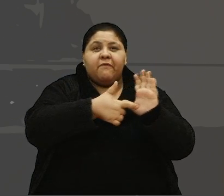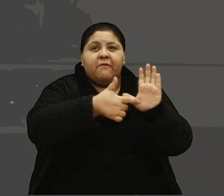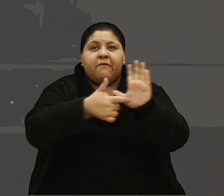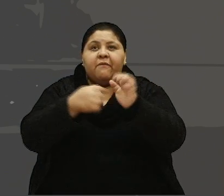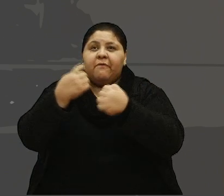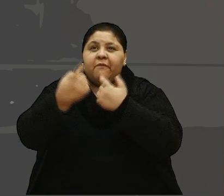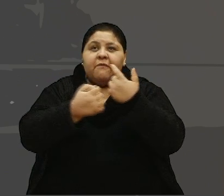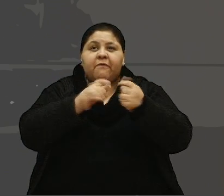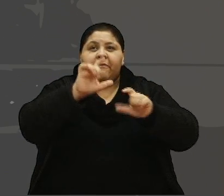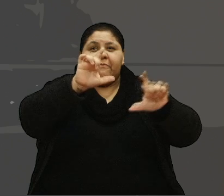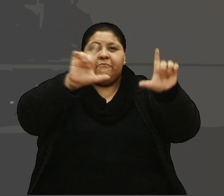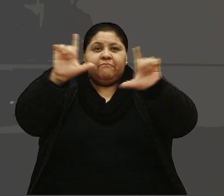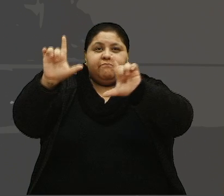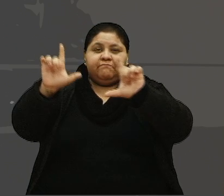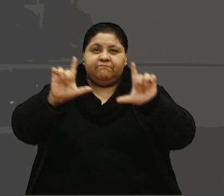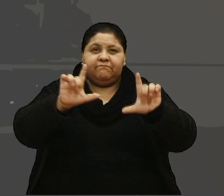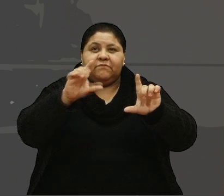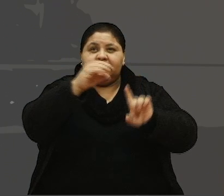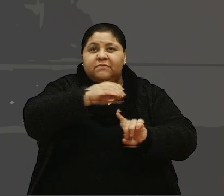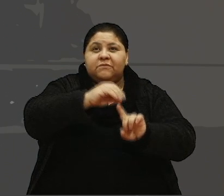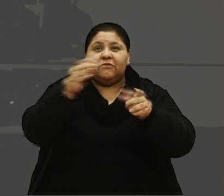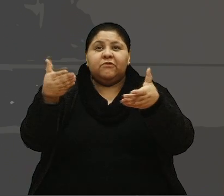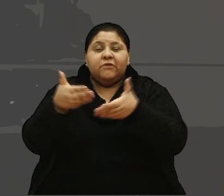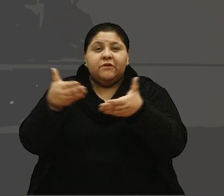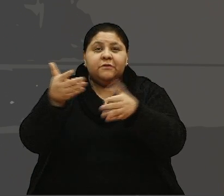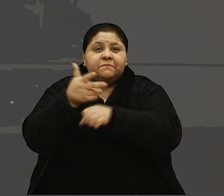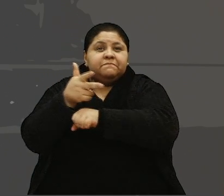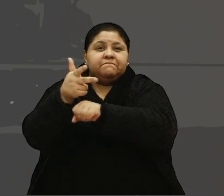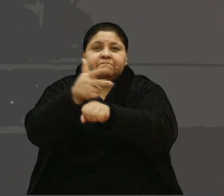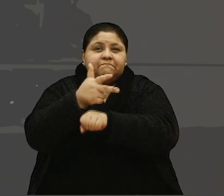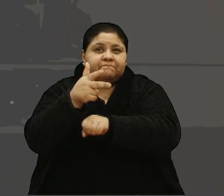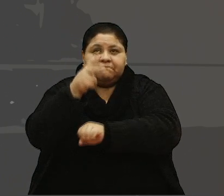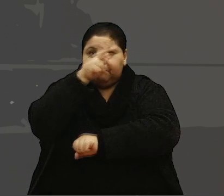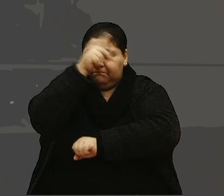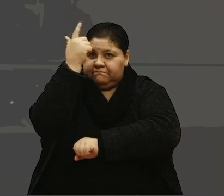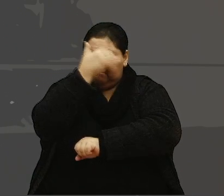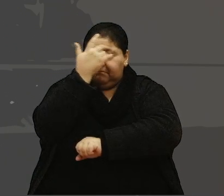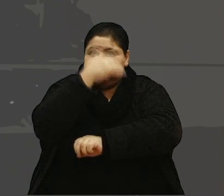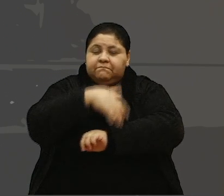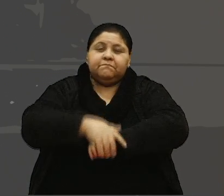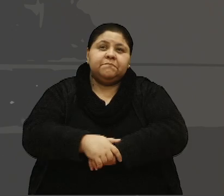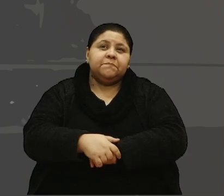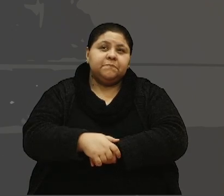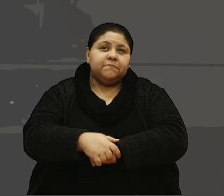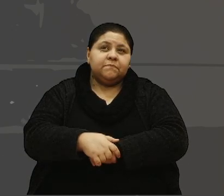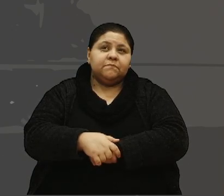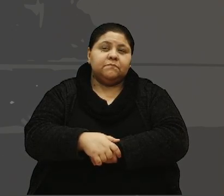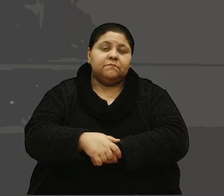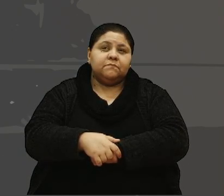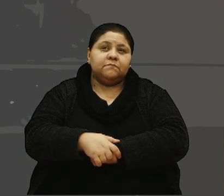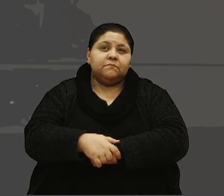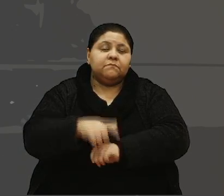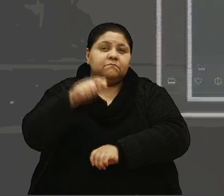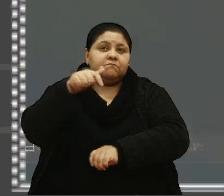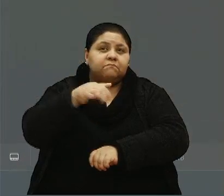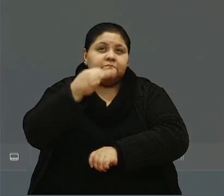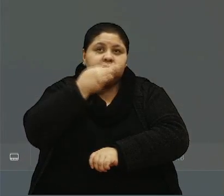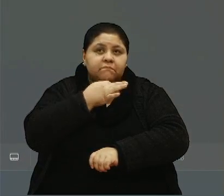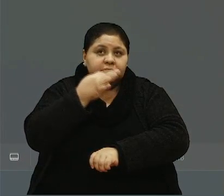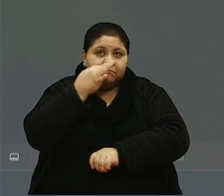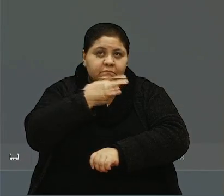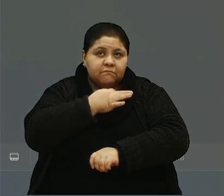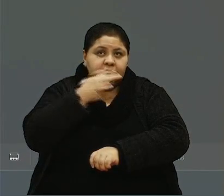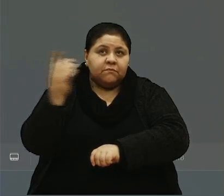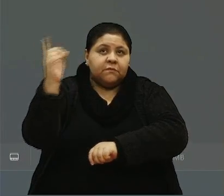imagens, TV Câmara, e principalmente agora o vídeo aí com o prefeito Adiló. Prefeito Agiló, aqui de Caxias do Sul, uma